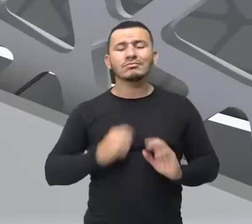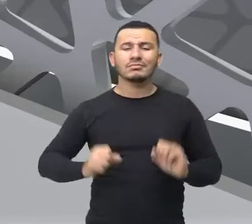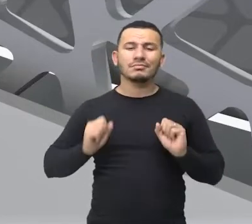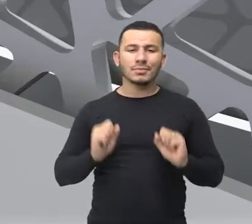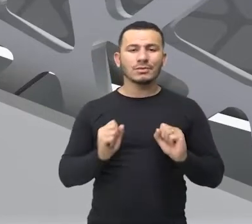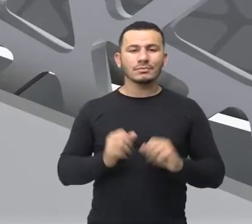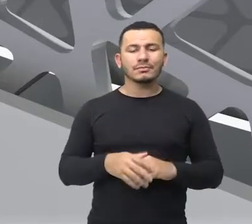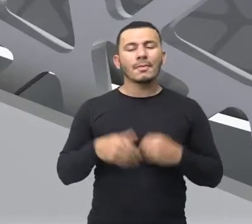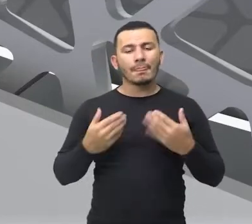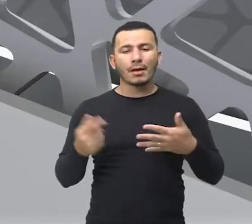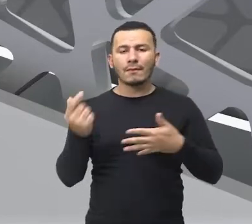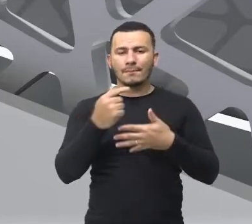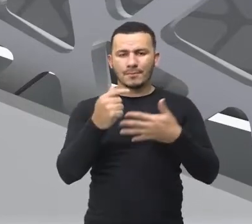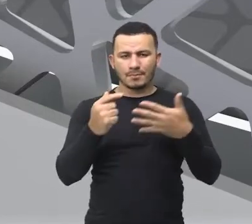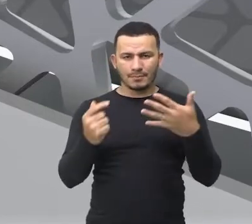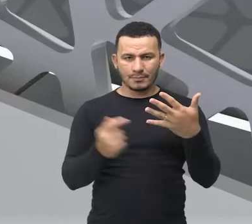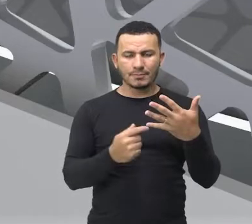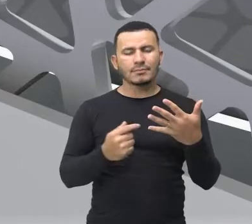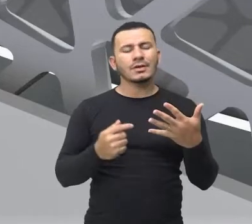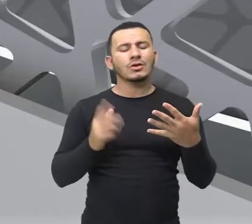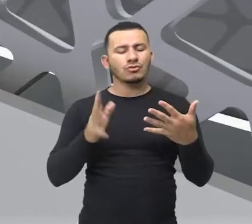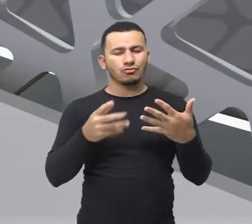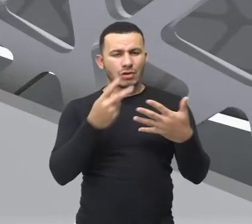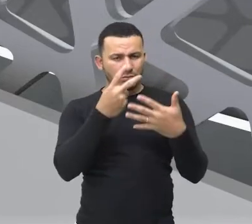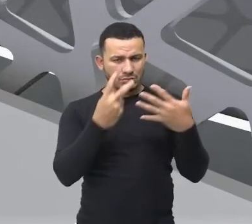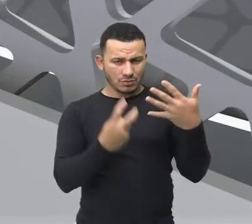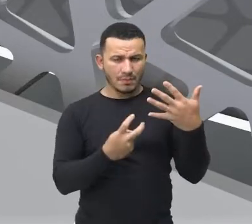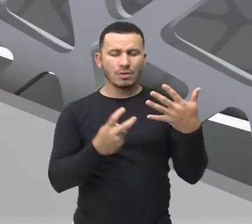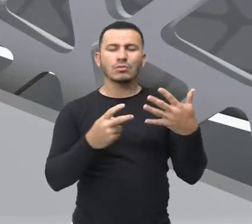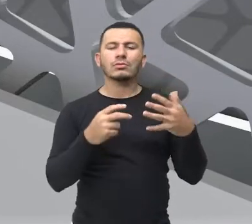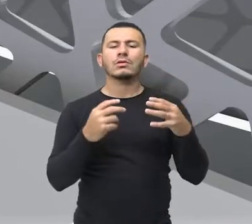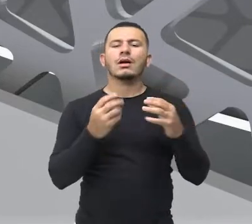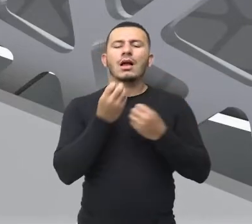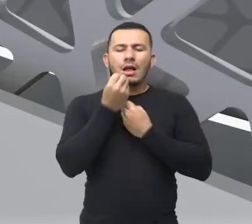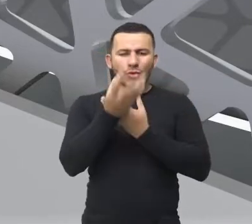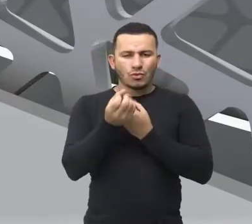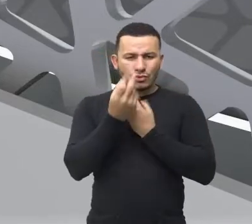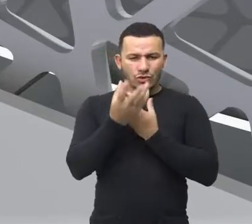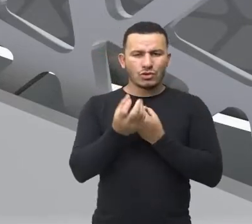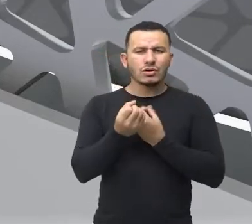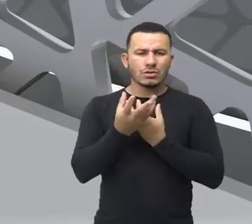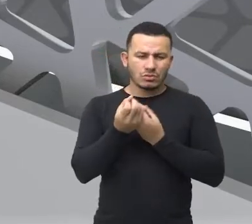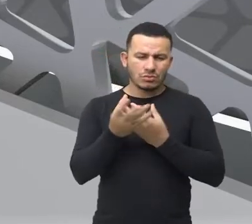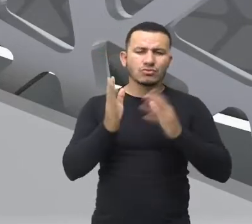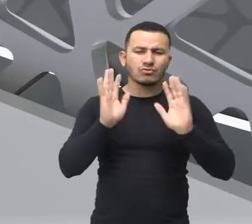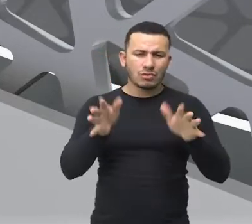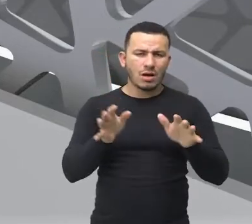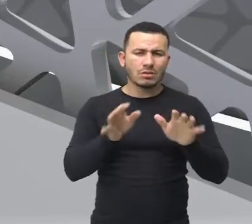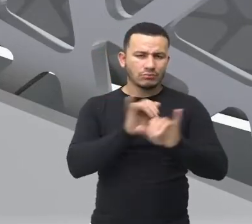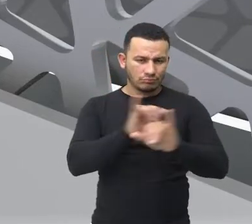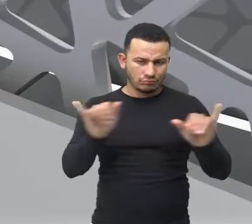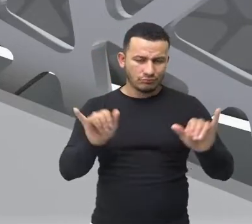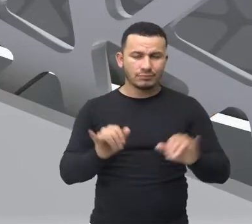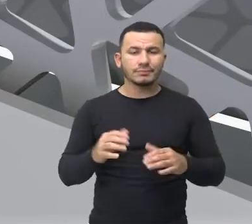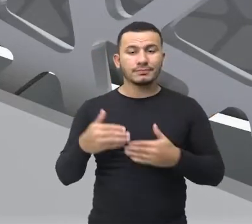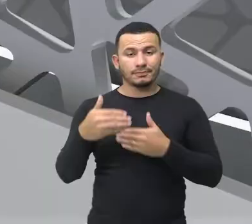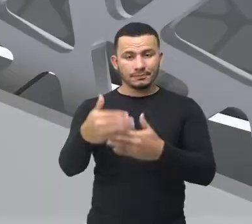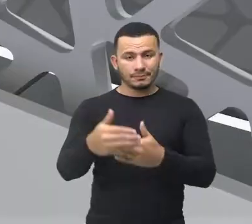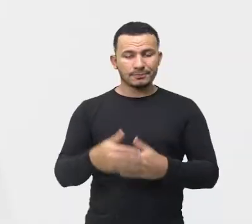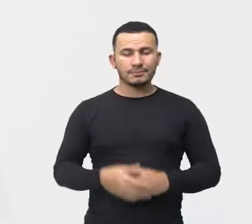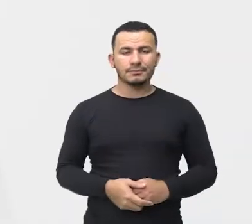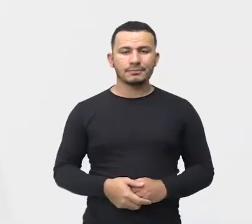que esses elementos nós acabamos de visualizar a notícia já, o que aconteceu já apresentou para a gente. Vamos